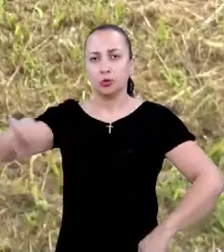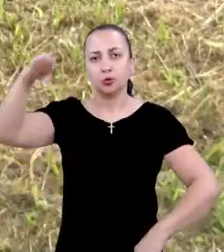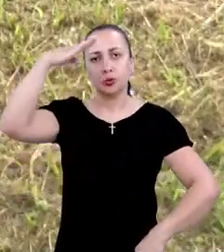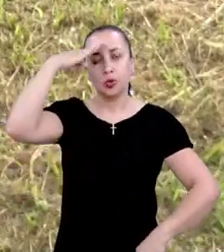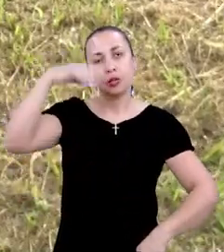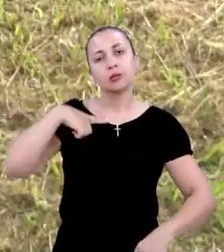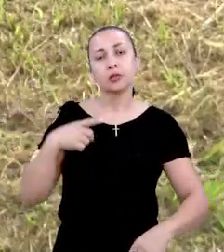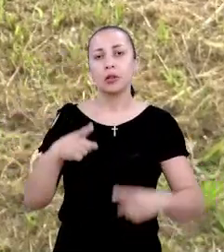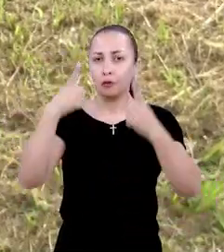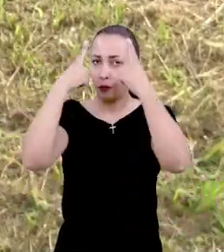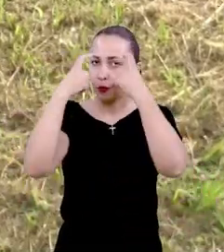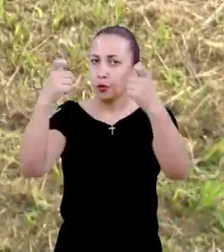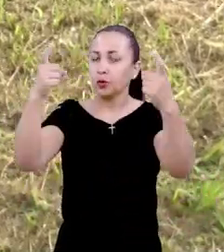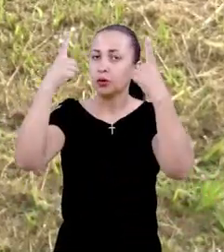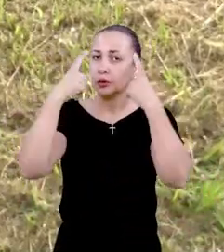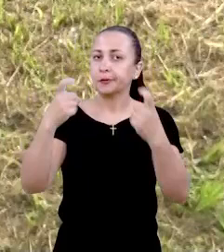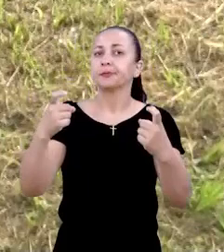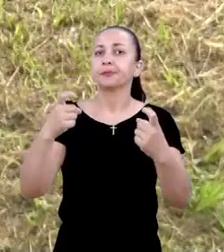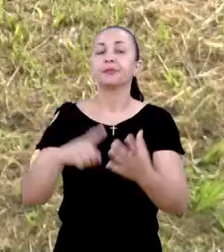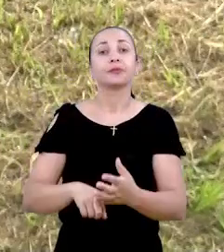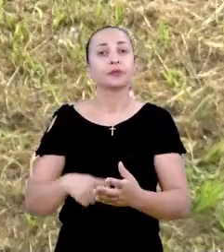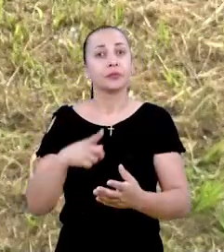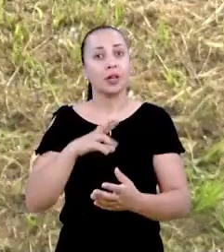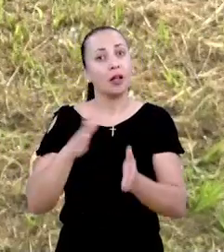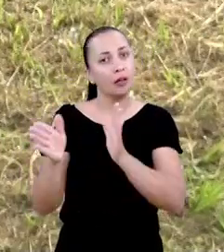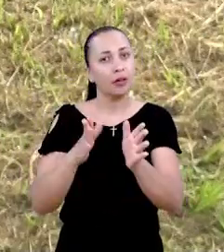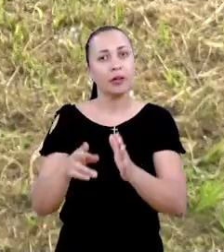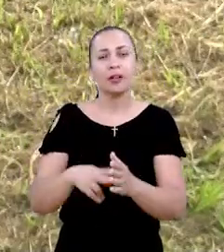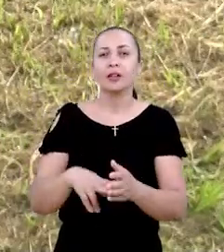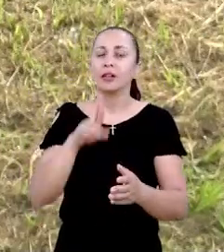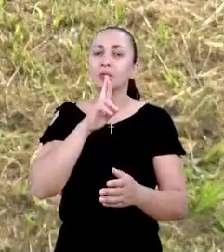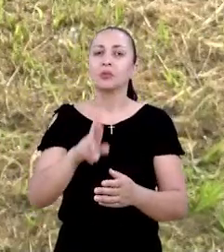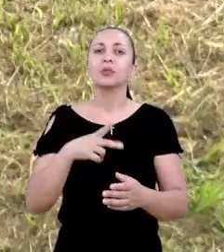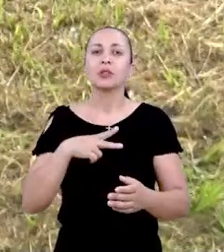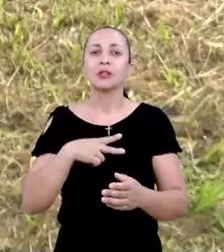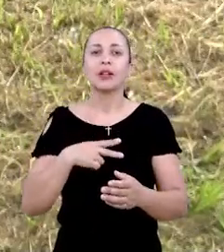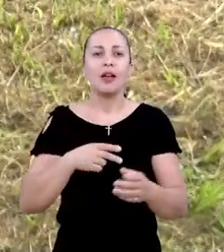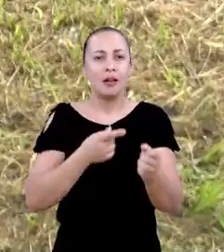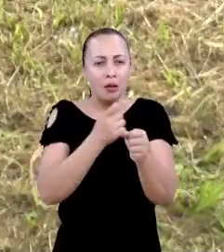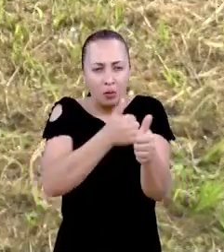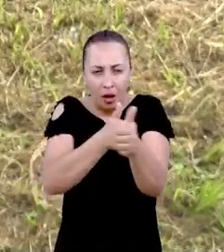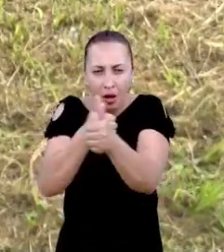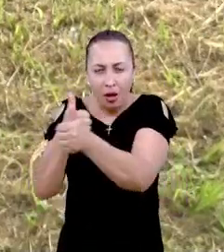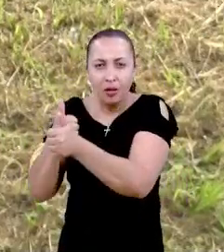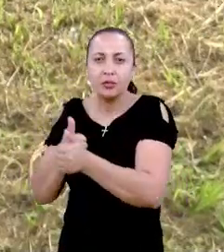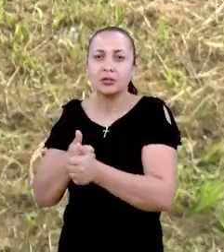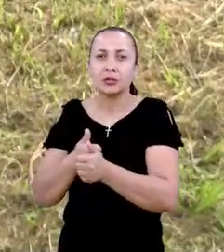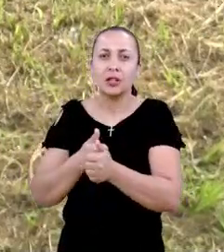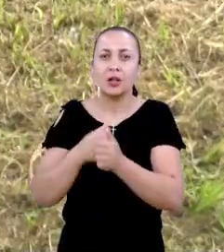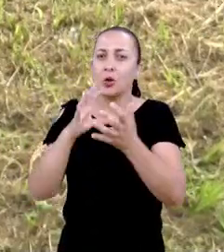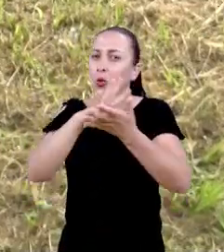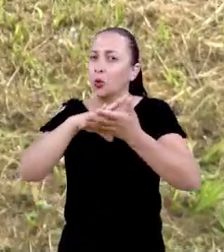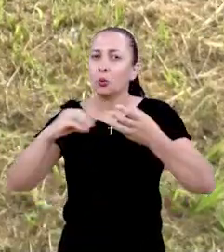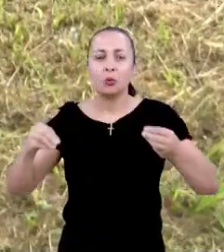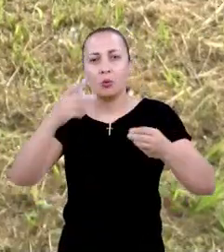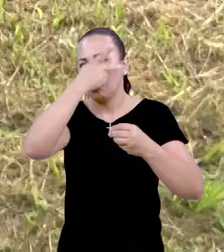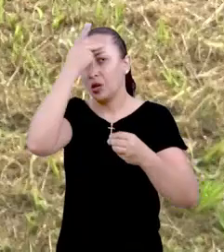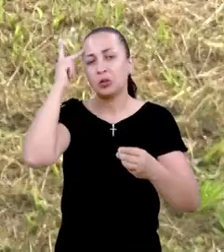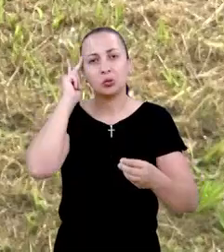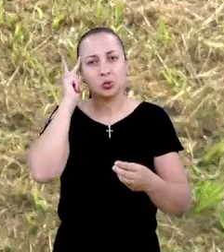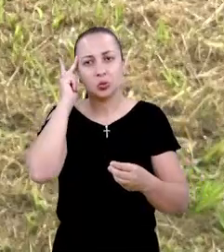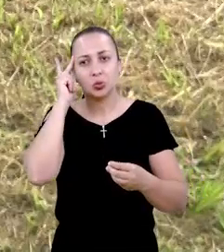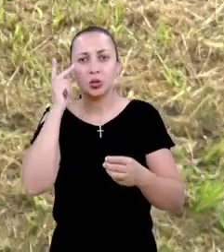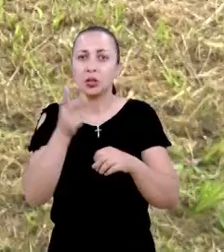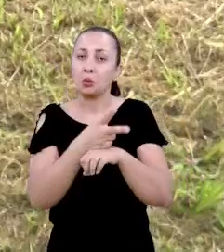as rédeas do Brasil de forma violenta. Entre os resultados estão perseguições, desaparecimentos daqueles que tentavam se